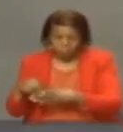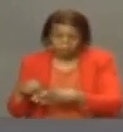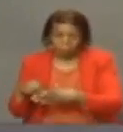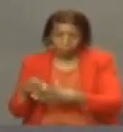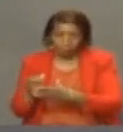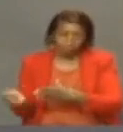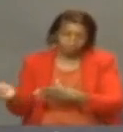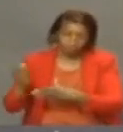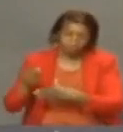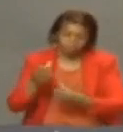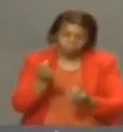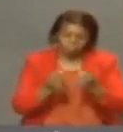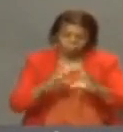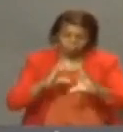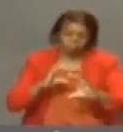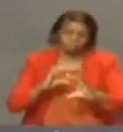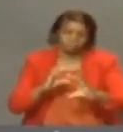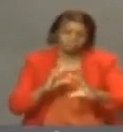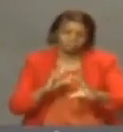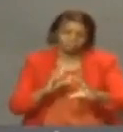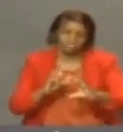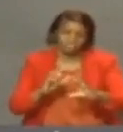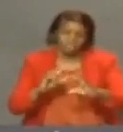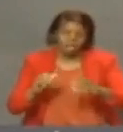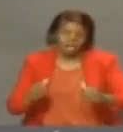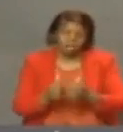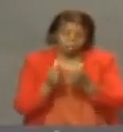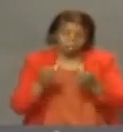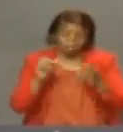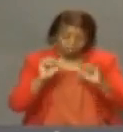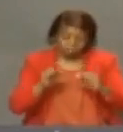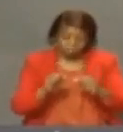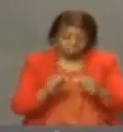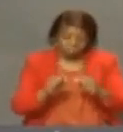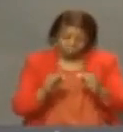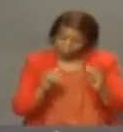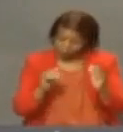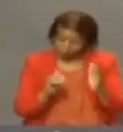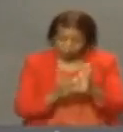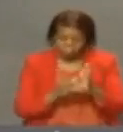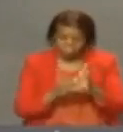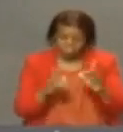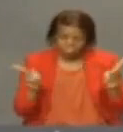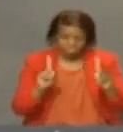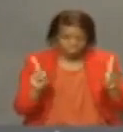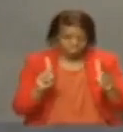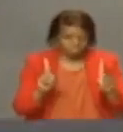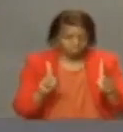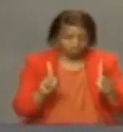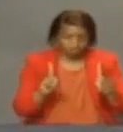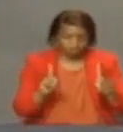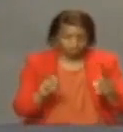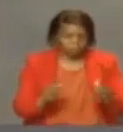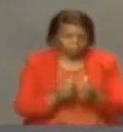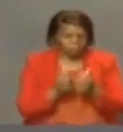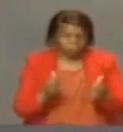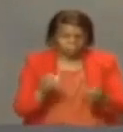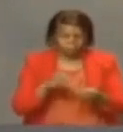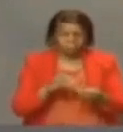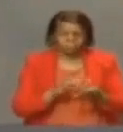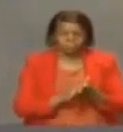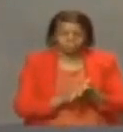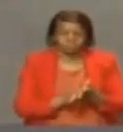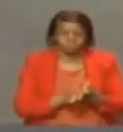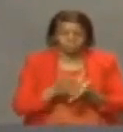e a juventude constitui uma franja maioritária da nossa população Angola é um país jovem